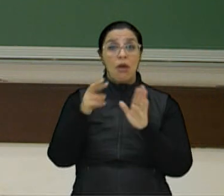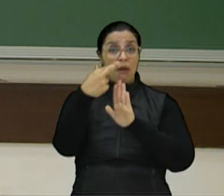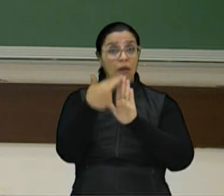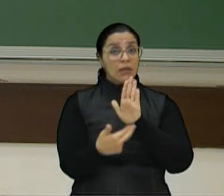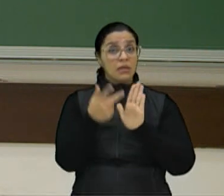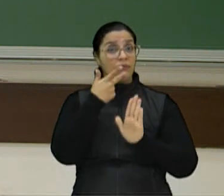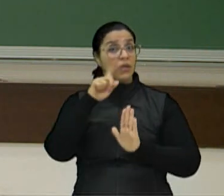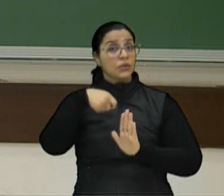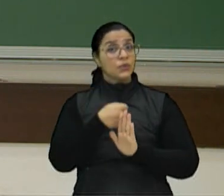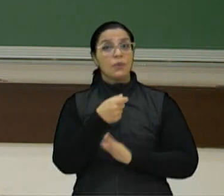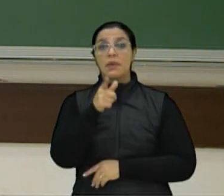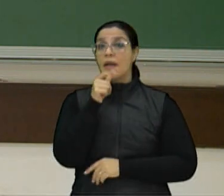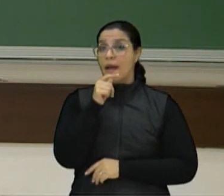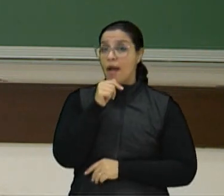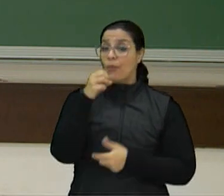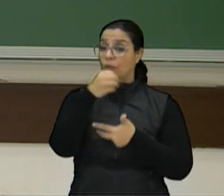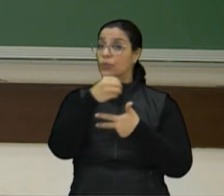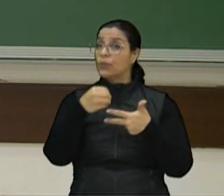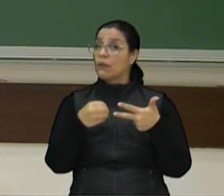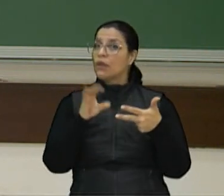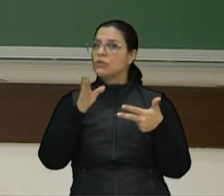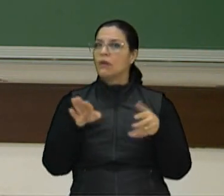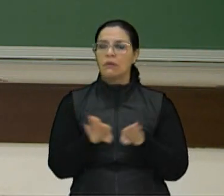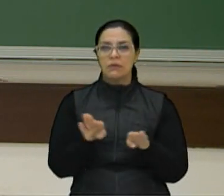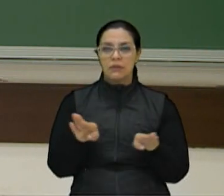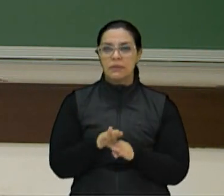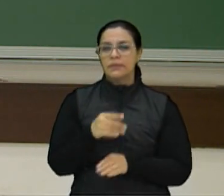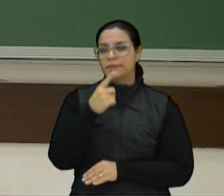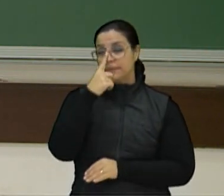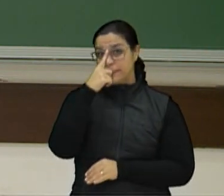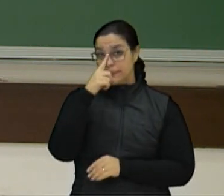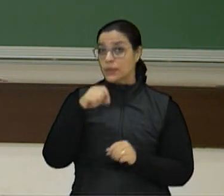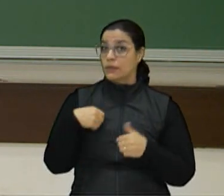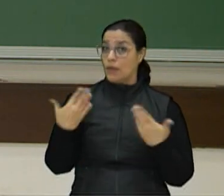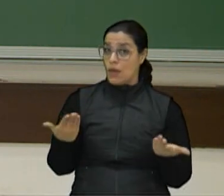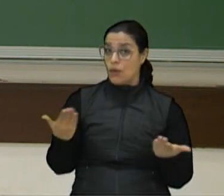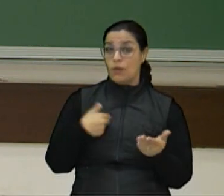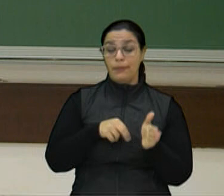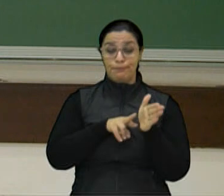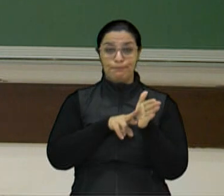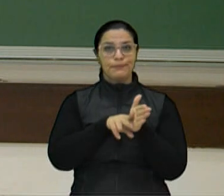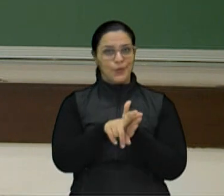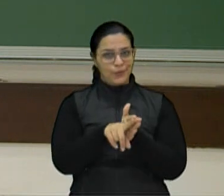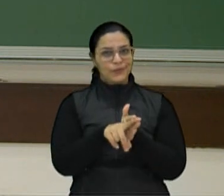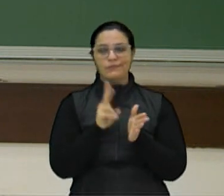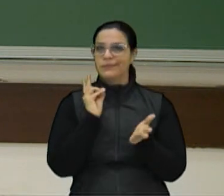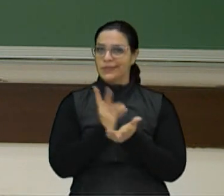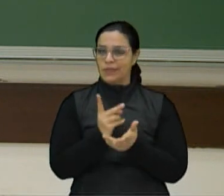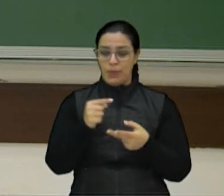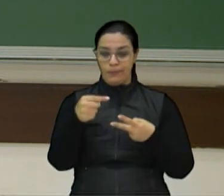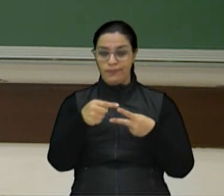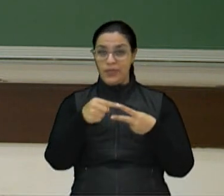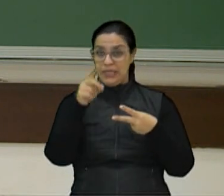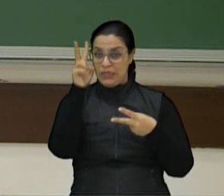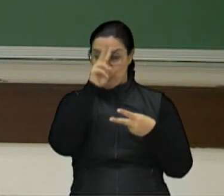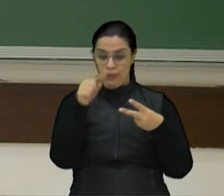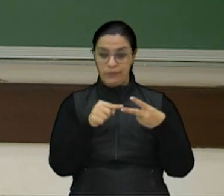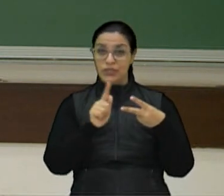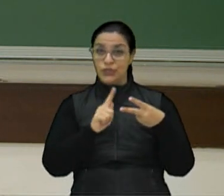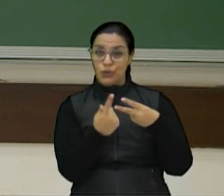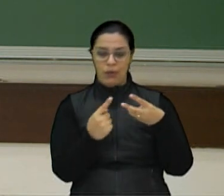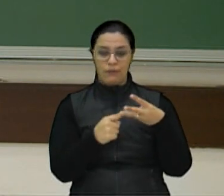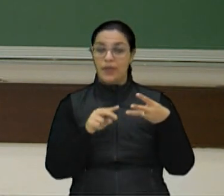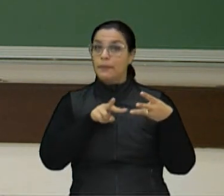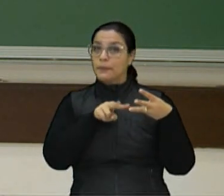redação, ela já esteve ligada várias vezes ao tema da redação. E, é claro, biologia. Então, nessas